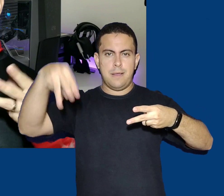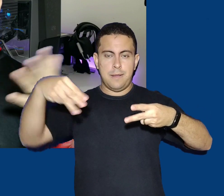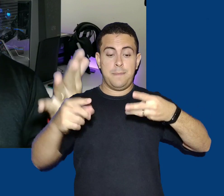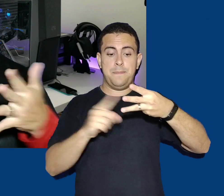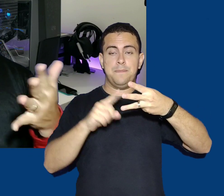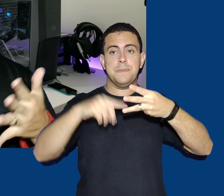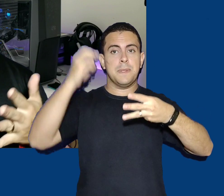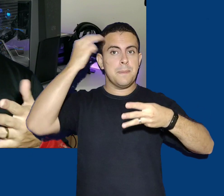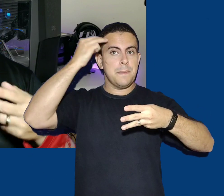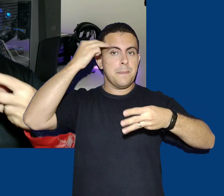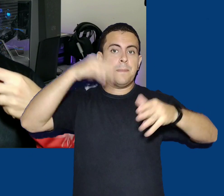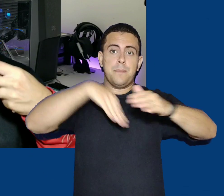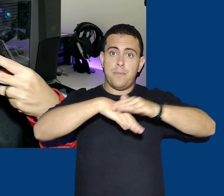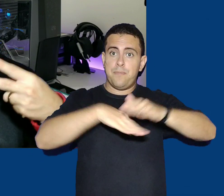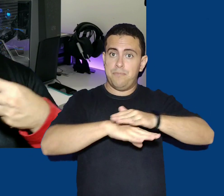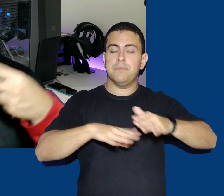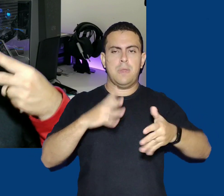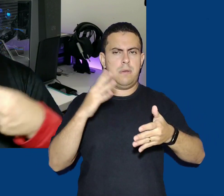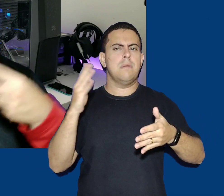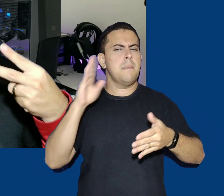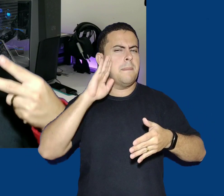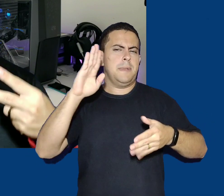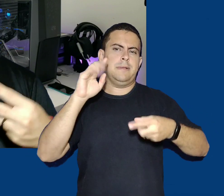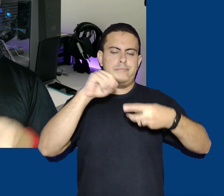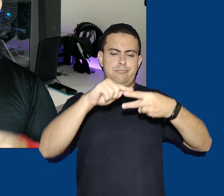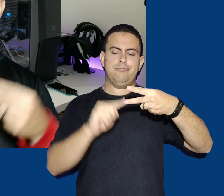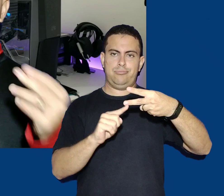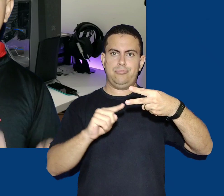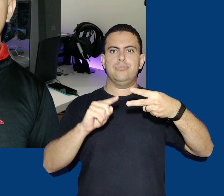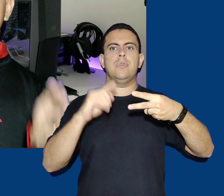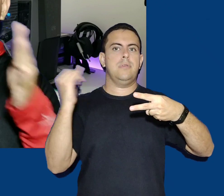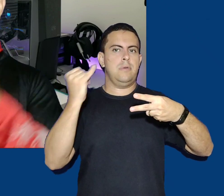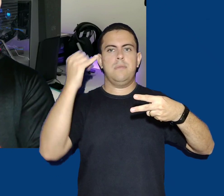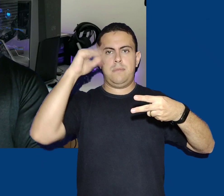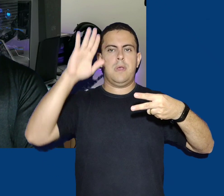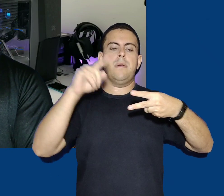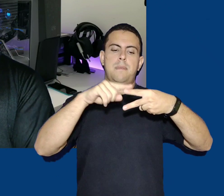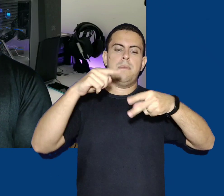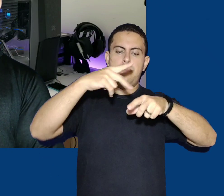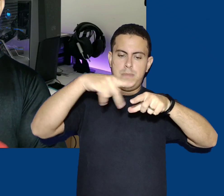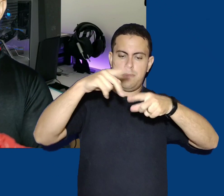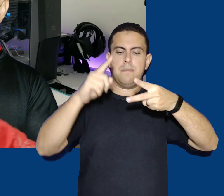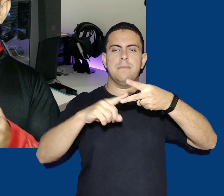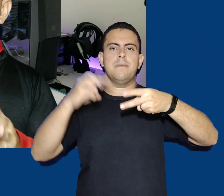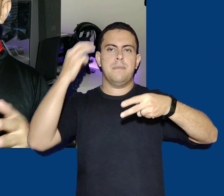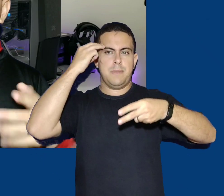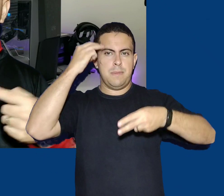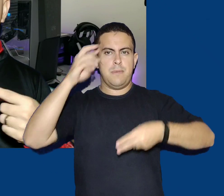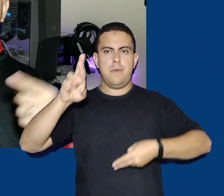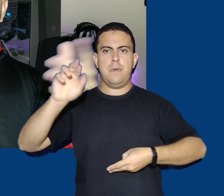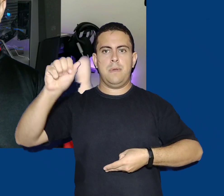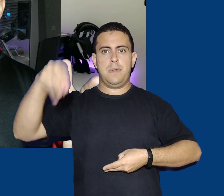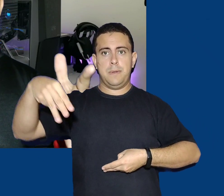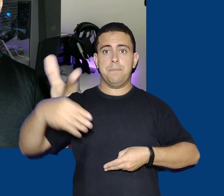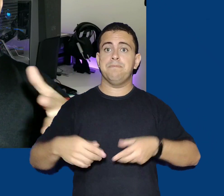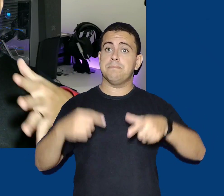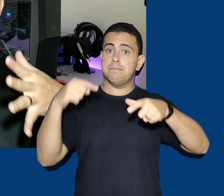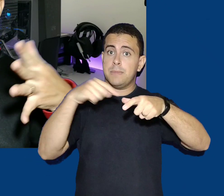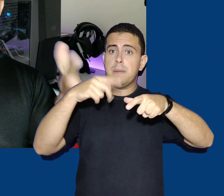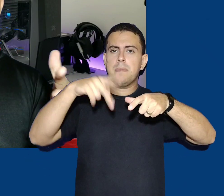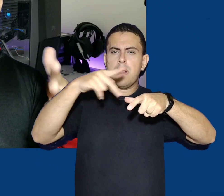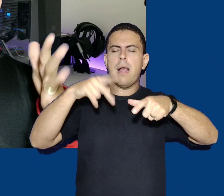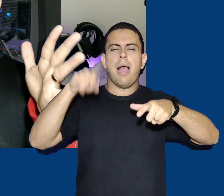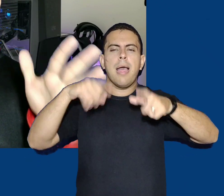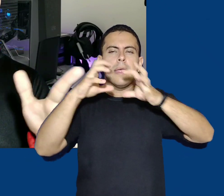e também a memória interna. Então, os mais importantes são os dois primeiros, processador e memória RAM. Então, o processador, ele é